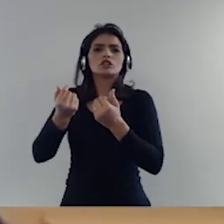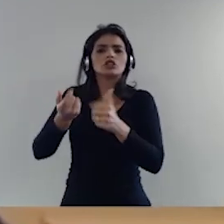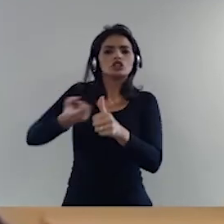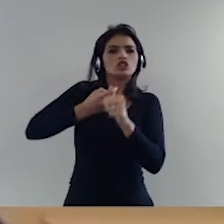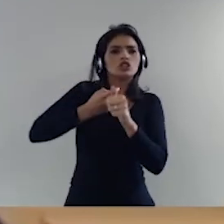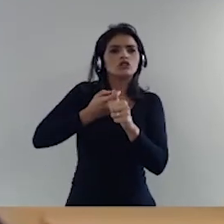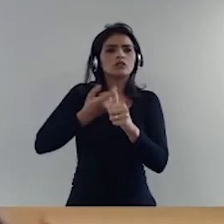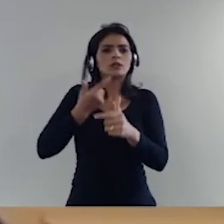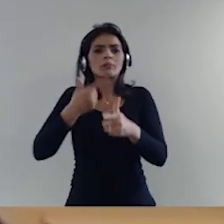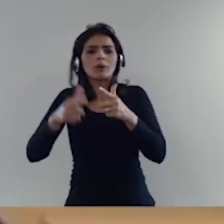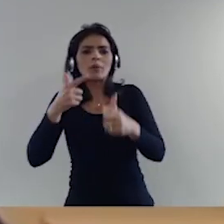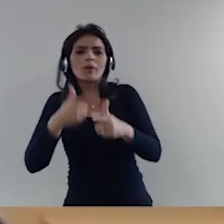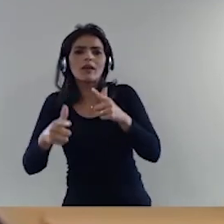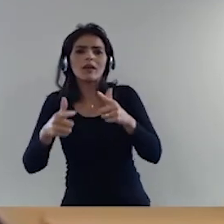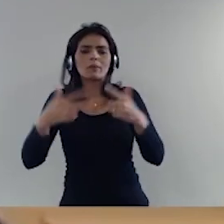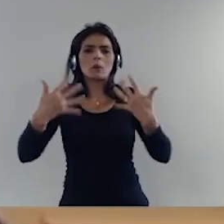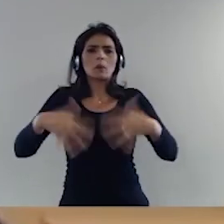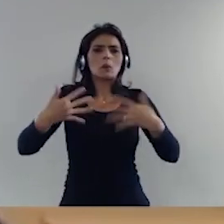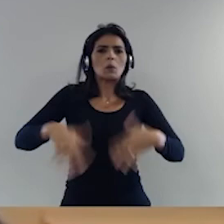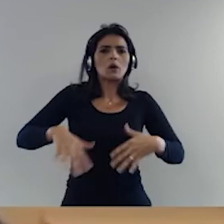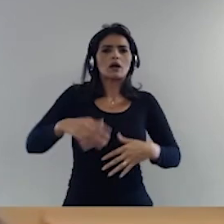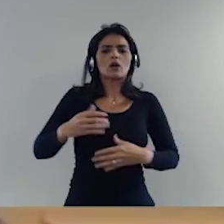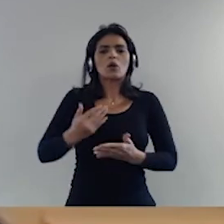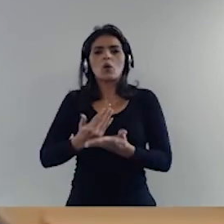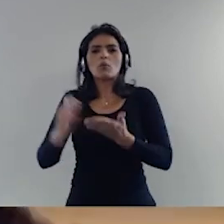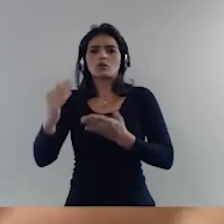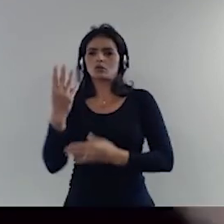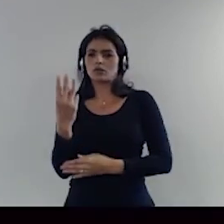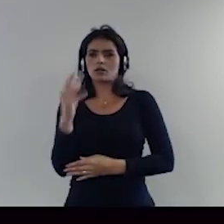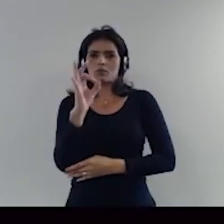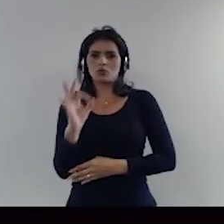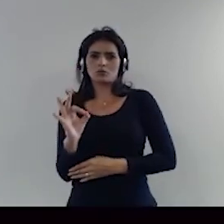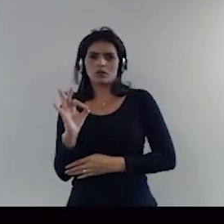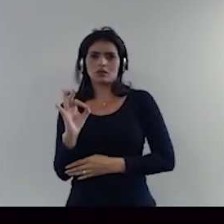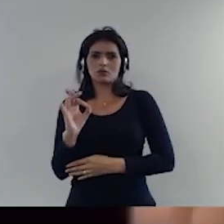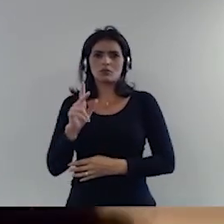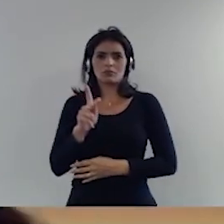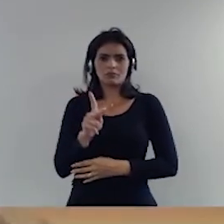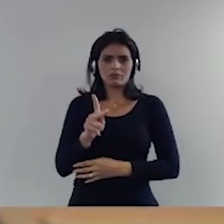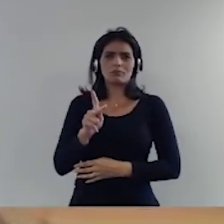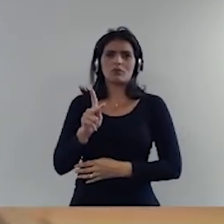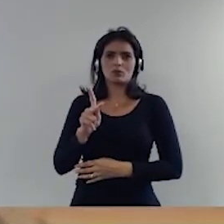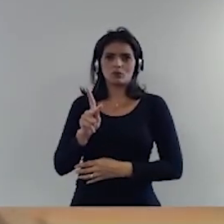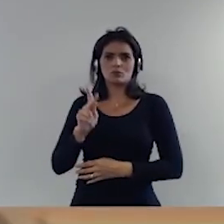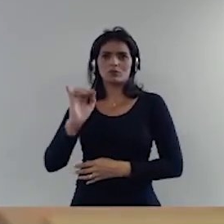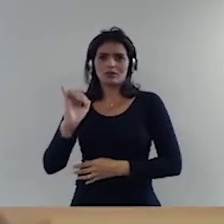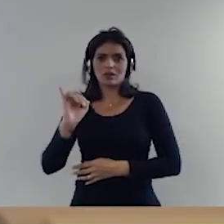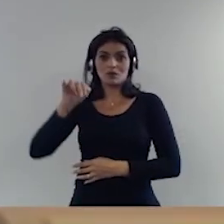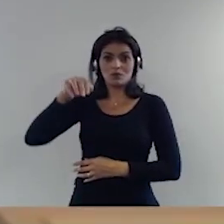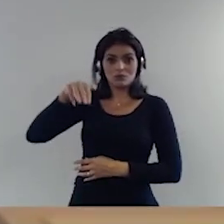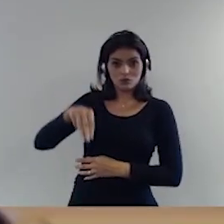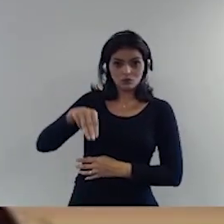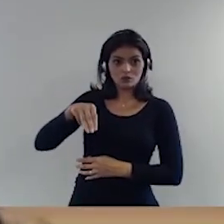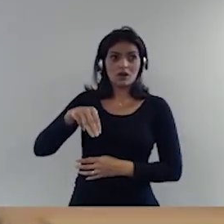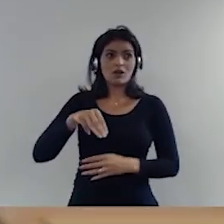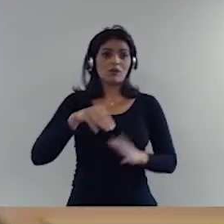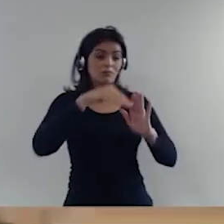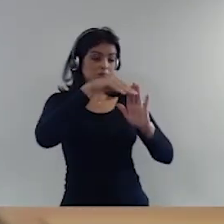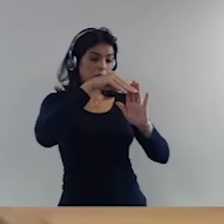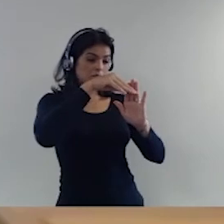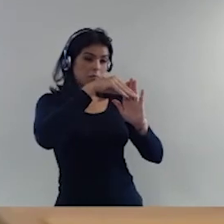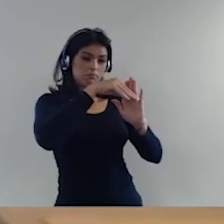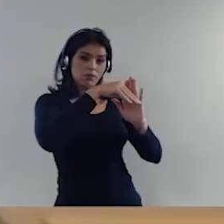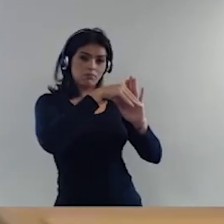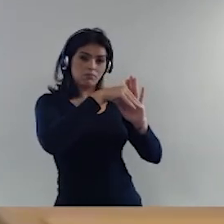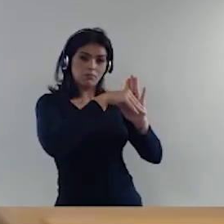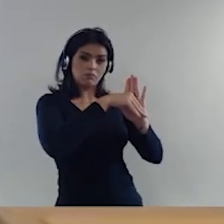seus prognósticos de recessão. Começou em 3% a queda do produto interno mundial, e isso já passou dos 3%.